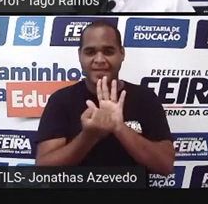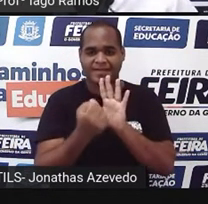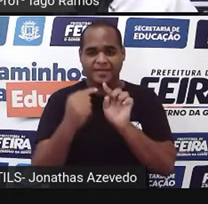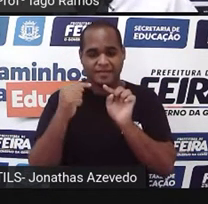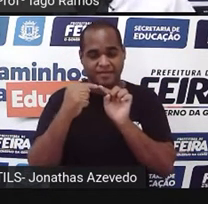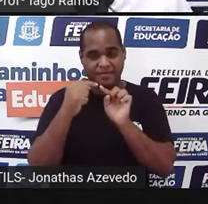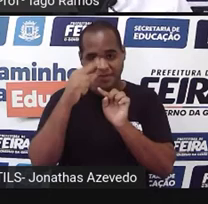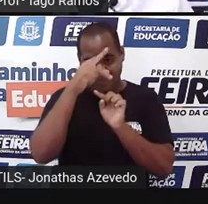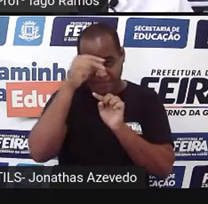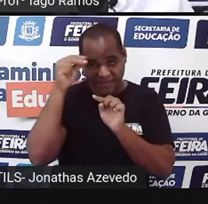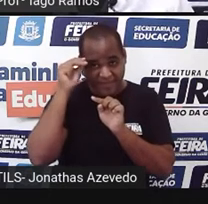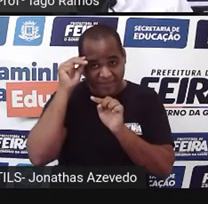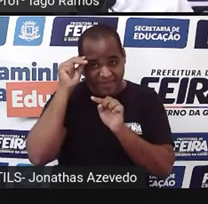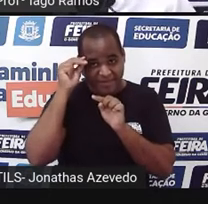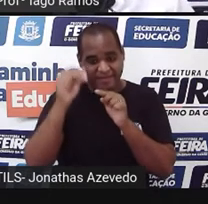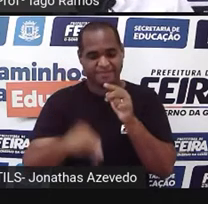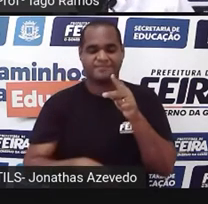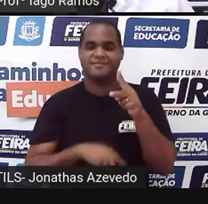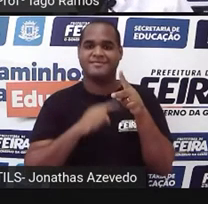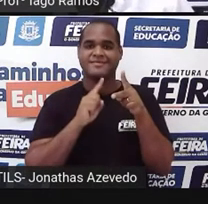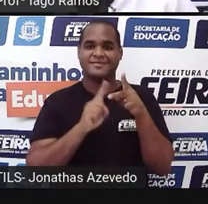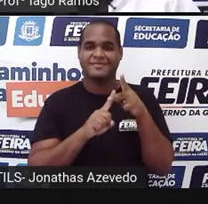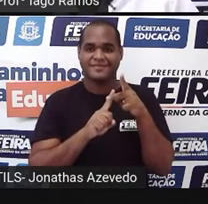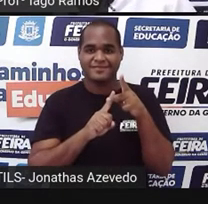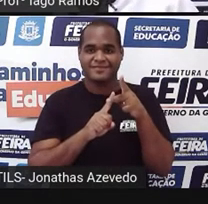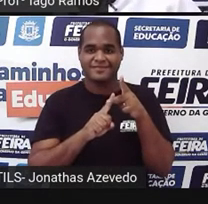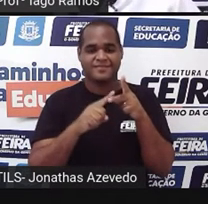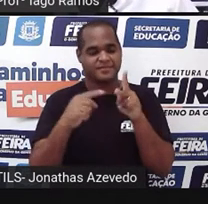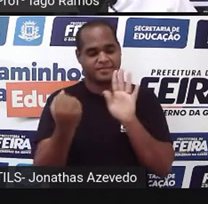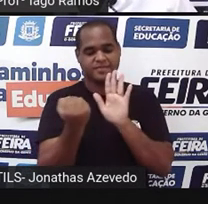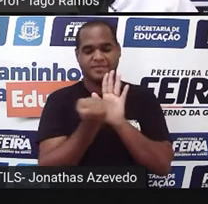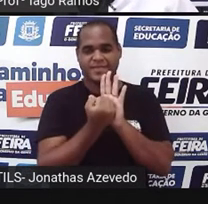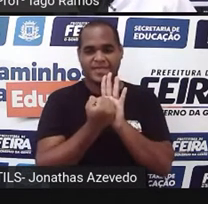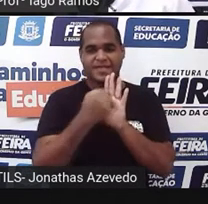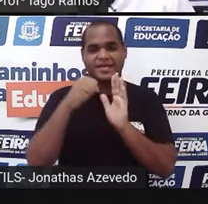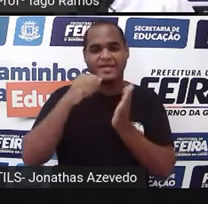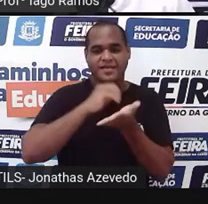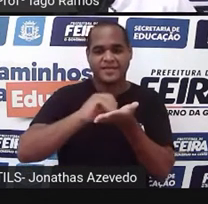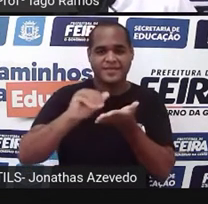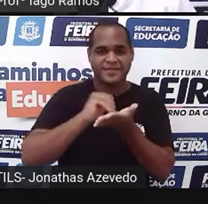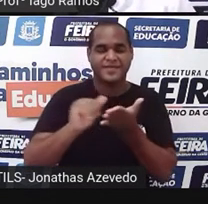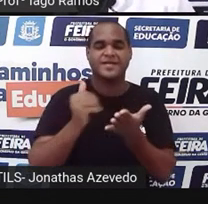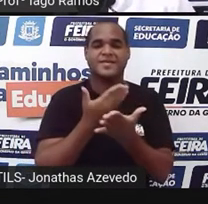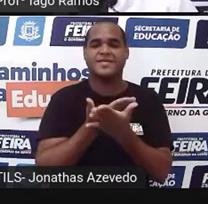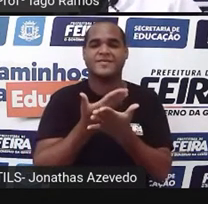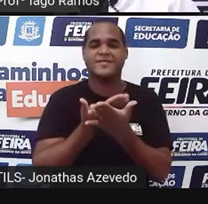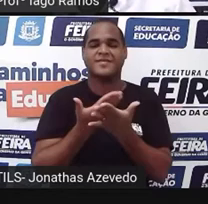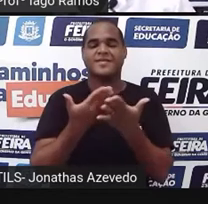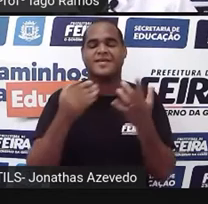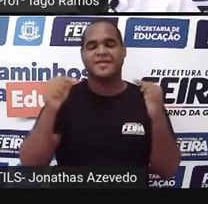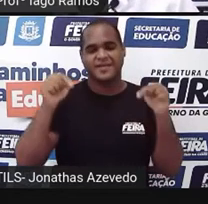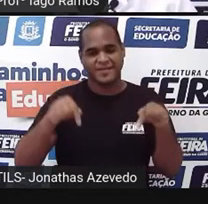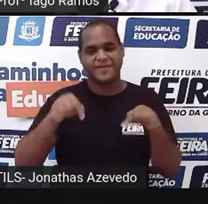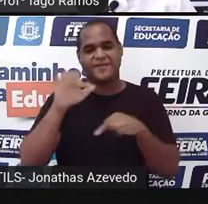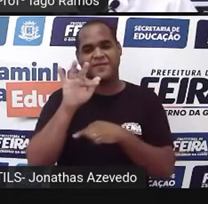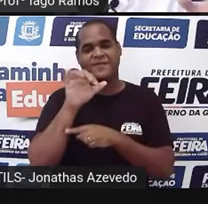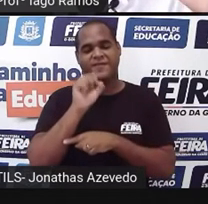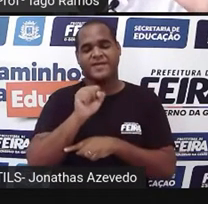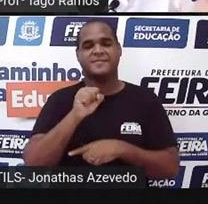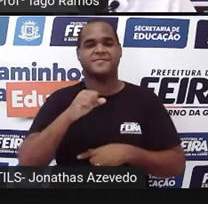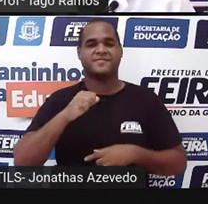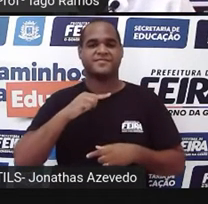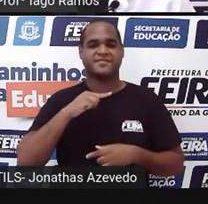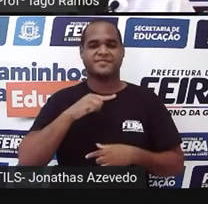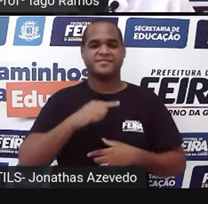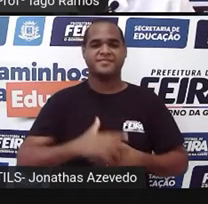logomarcas da Prefeitura Municipal de Feira de Santana e da própria secretaria que são aqui da